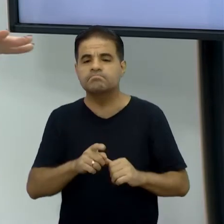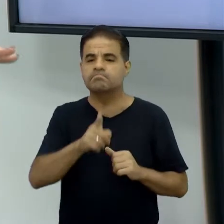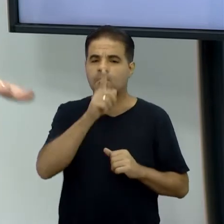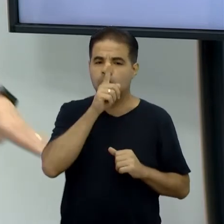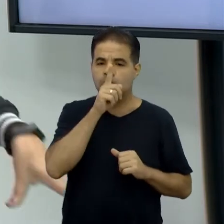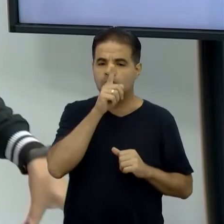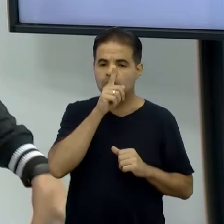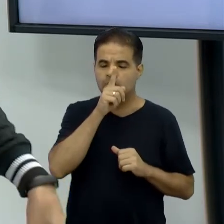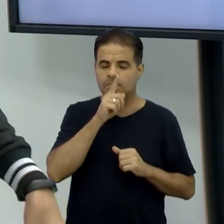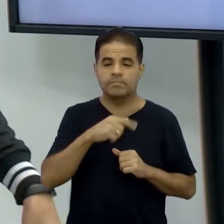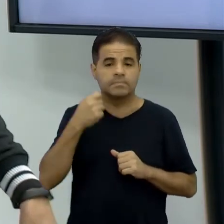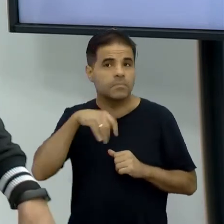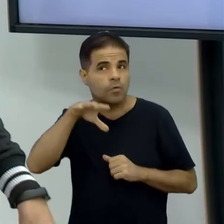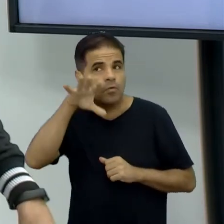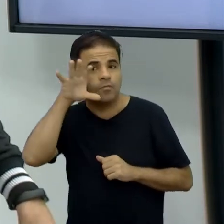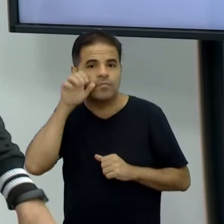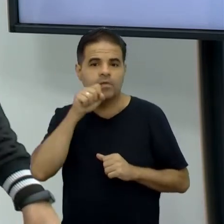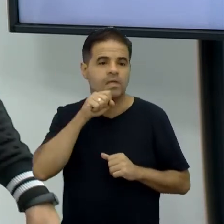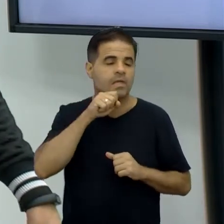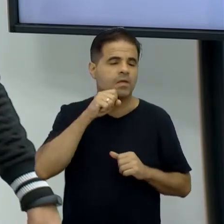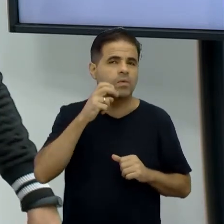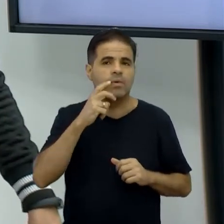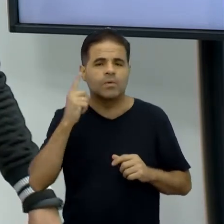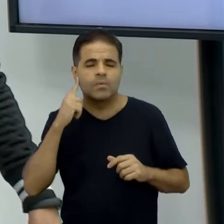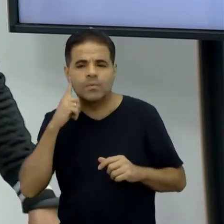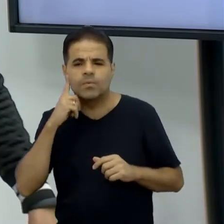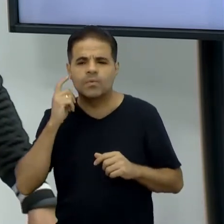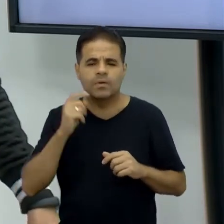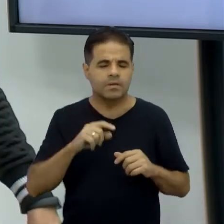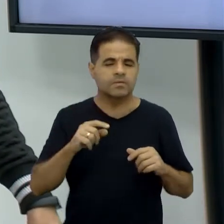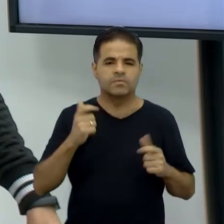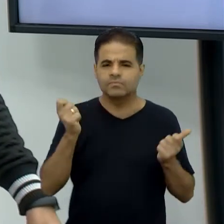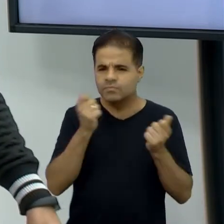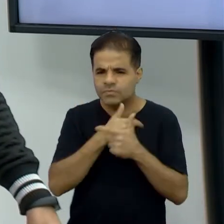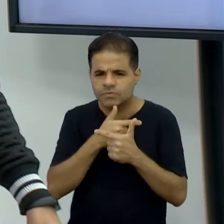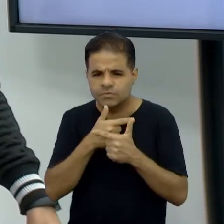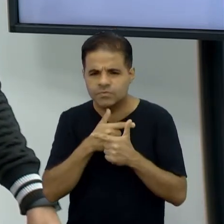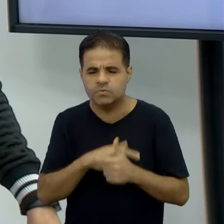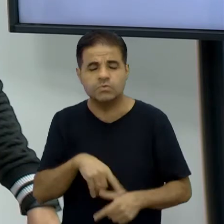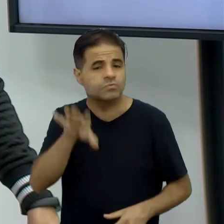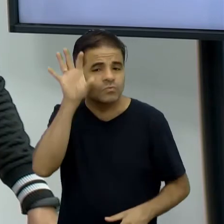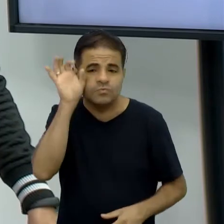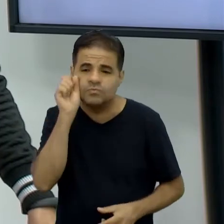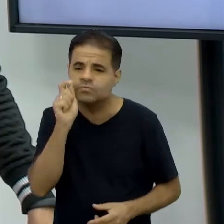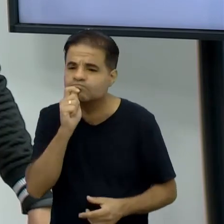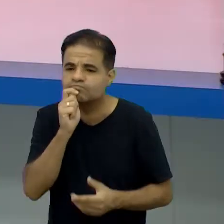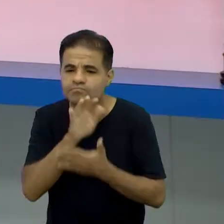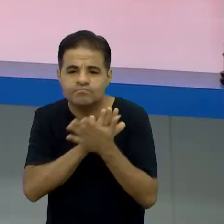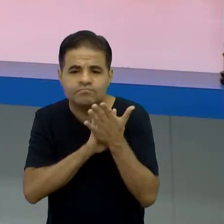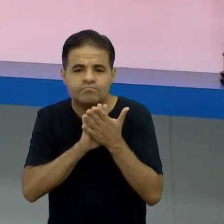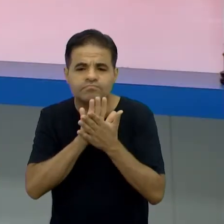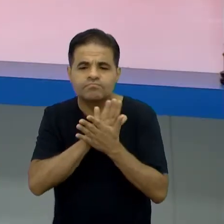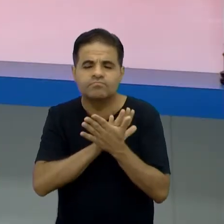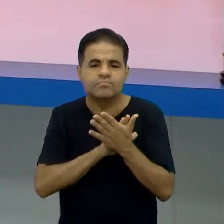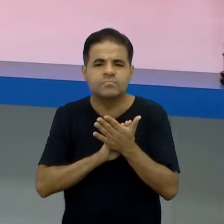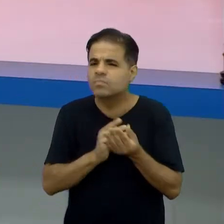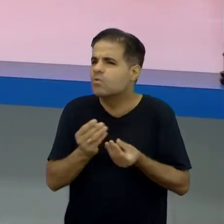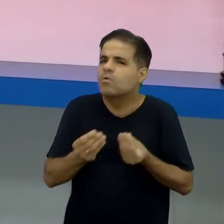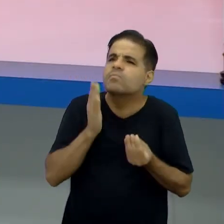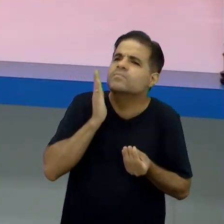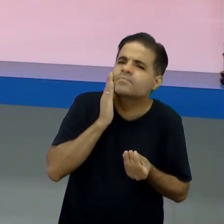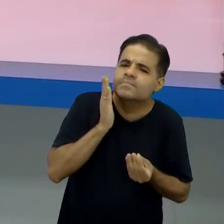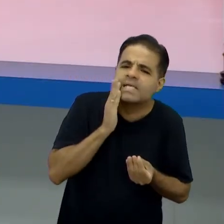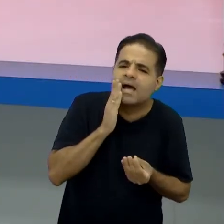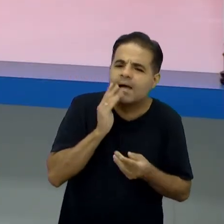silêncio. Eles precisam ouvir os guizos que tem dentro da bola. Naquele momento, vocês não estavam ouvindo nada. Só por curiosidade, como que sabe